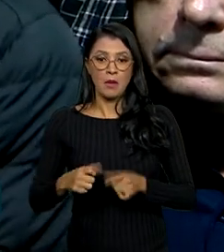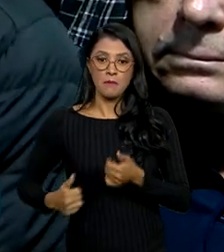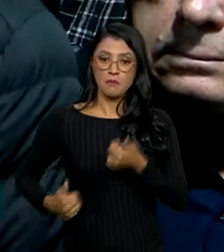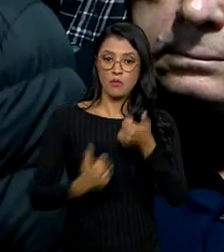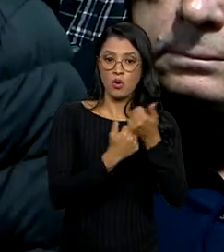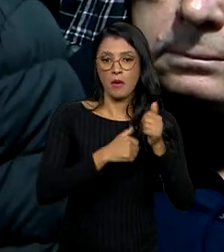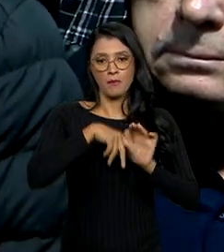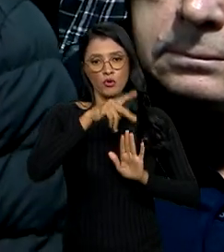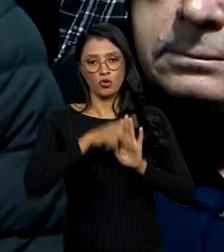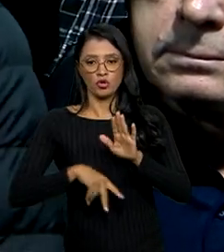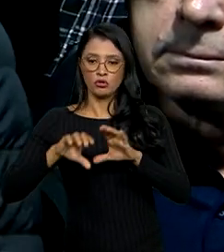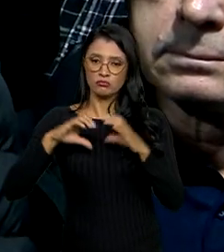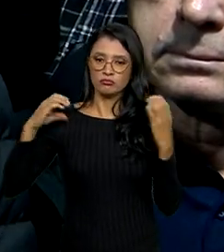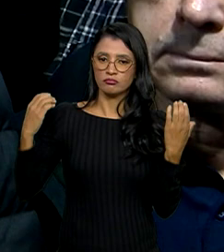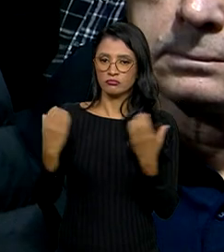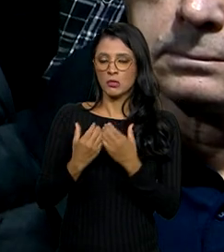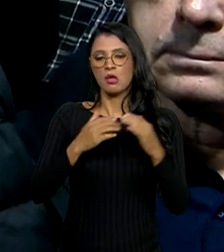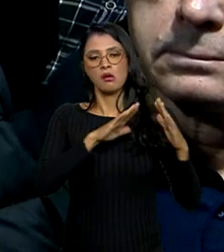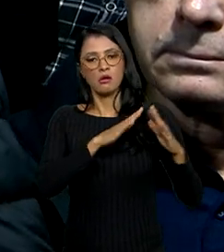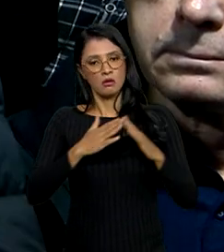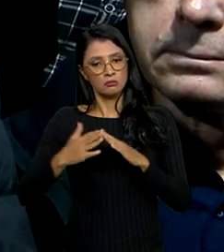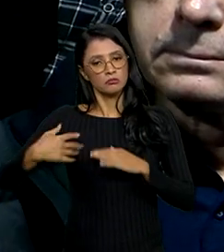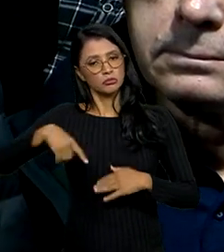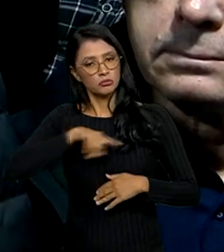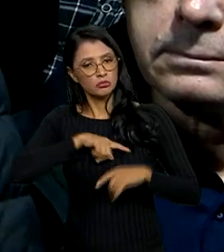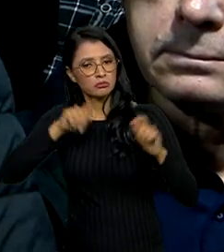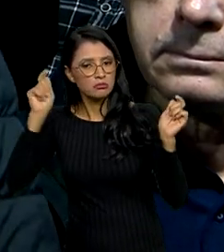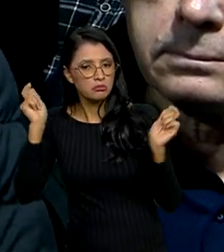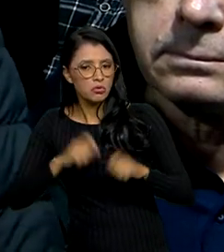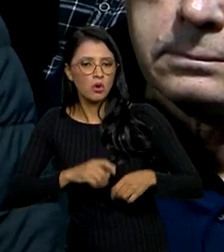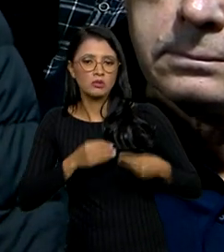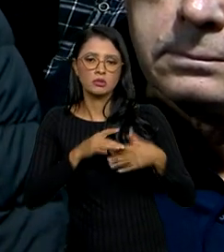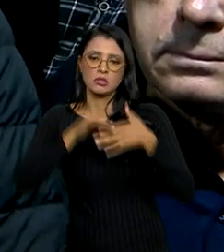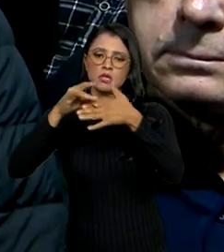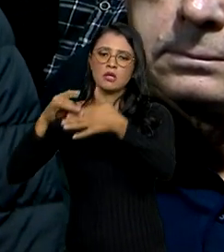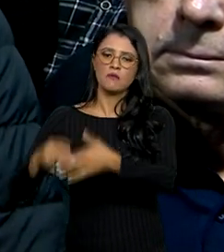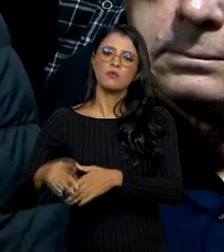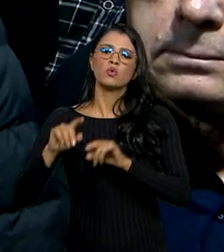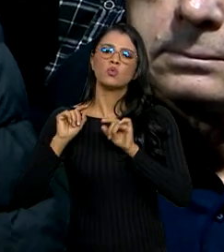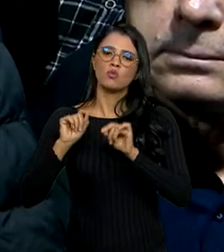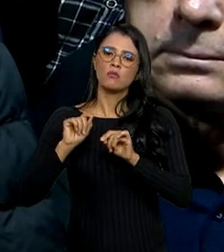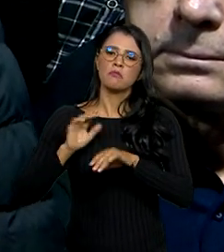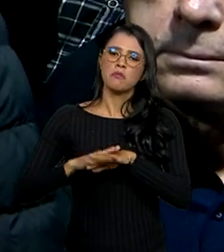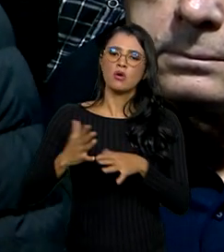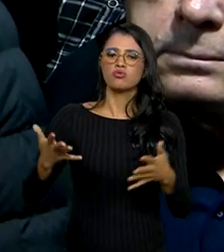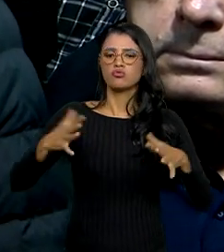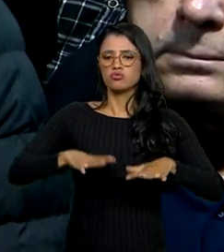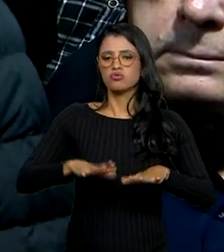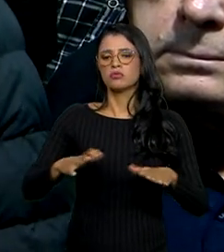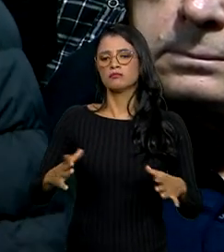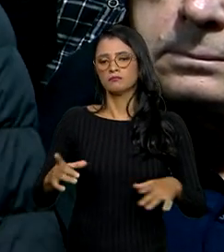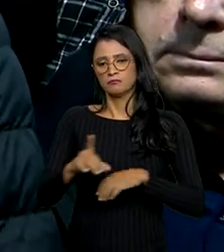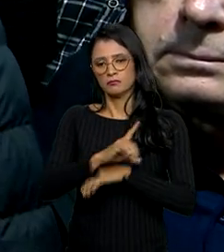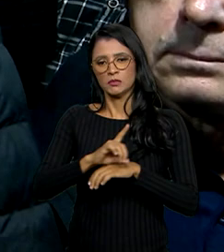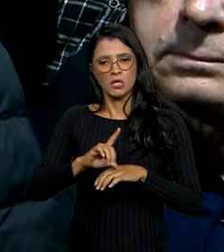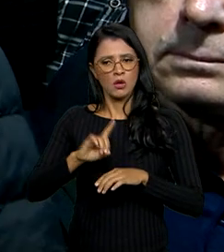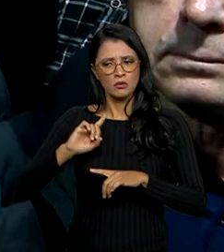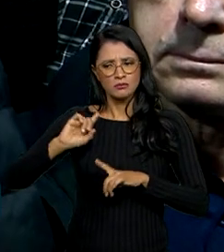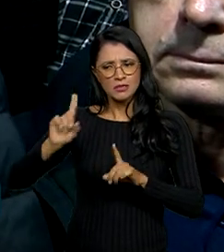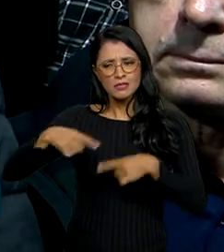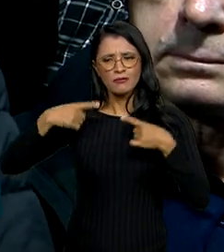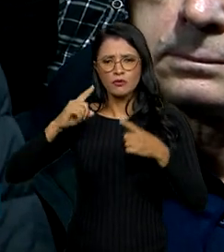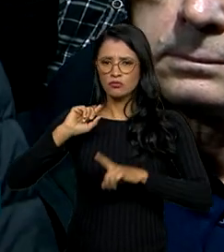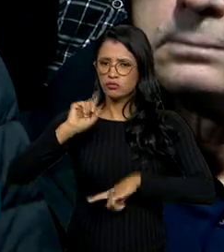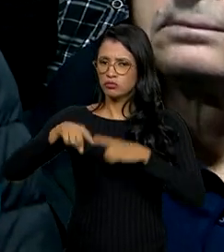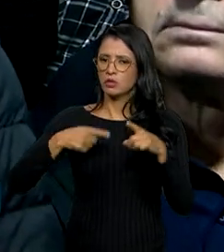em comunidades, projetos em favela, para que a gente possa estar levando justamente mais inclusão digital e superando todos esses desafios que